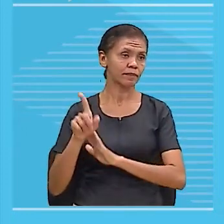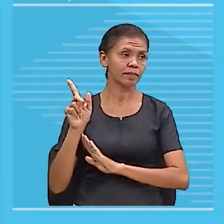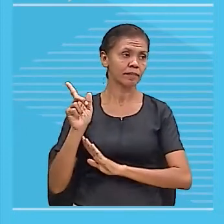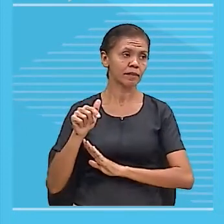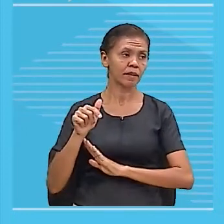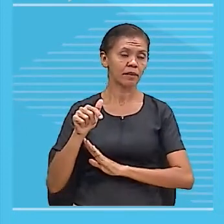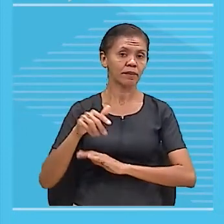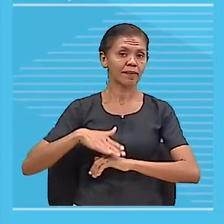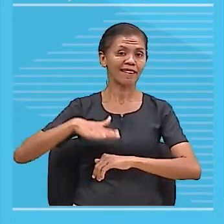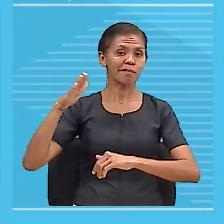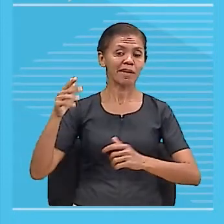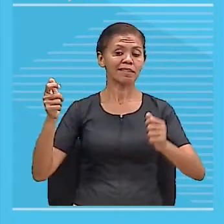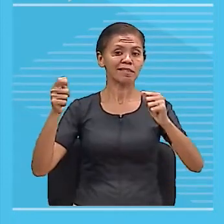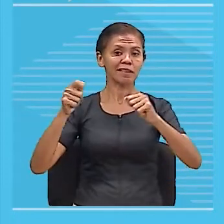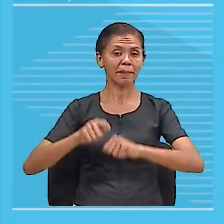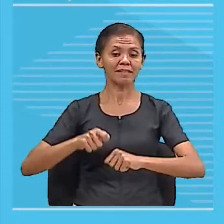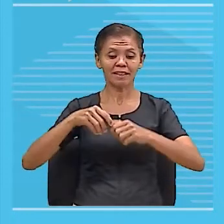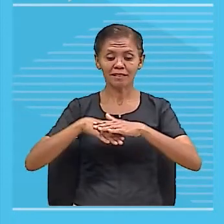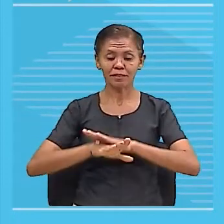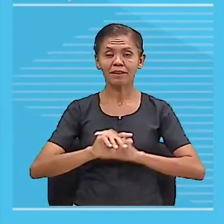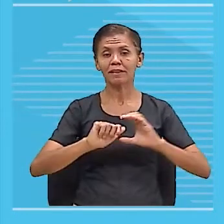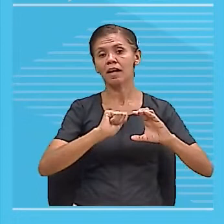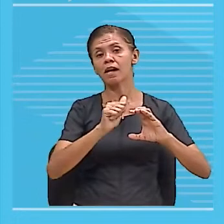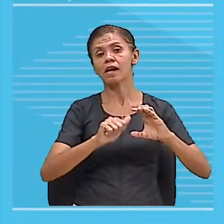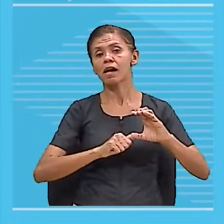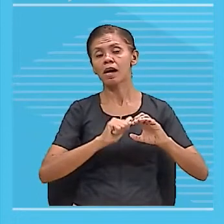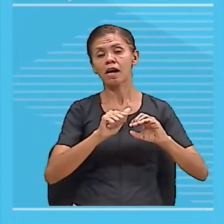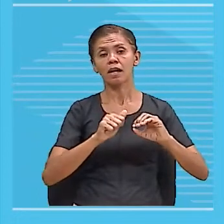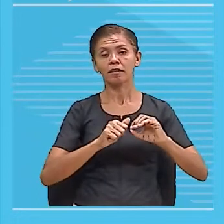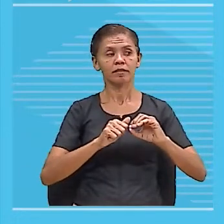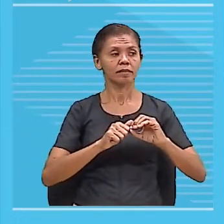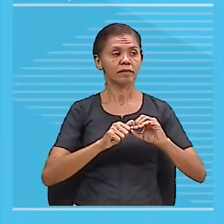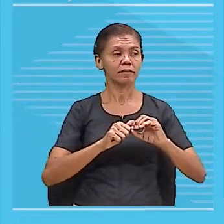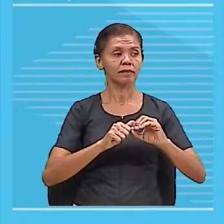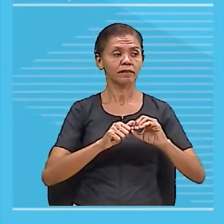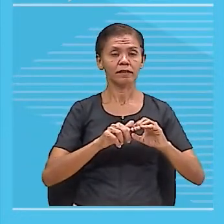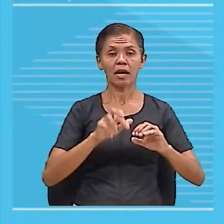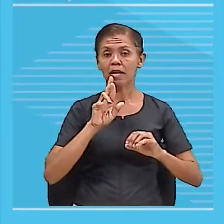maior capacidade de armazenar cargas? Seria o óleo mineral,